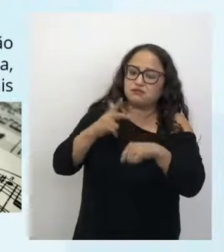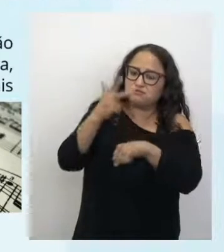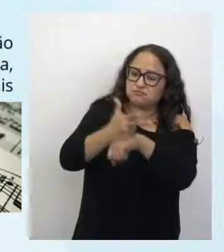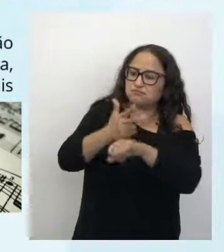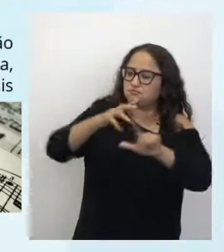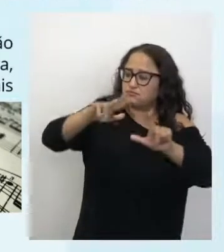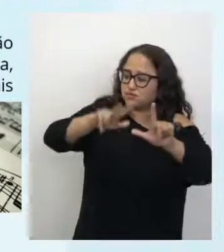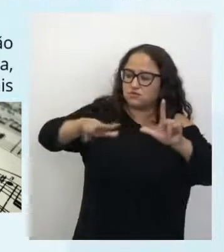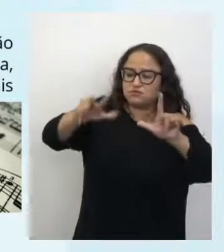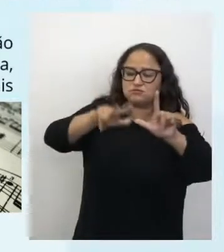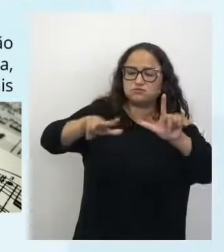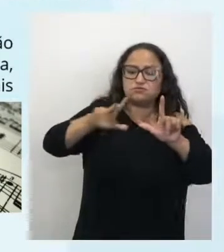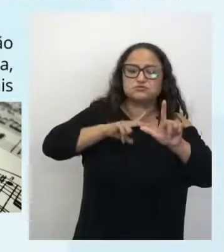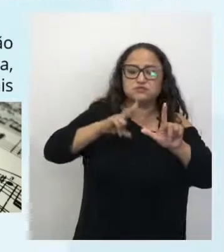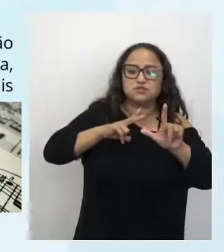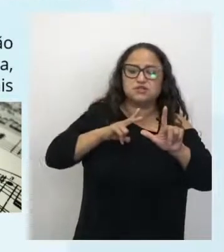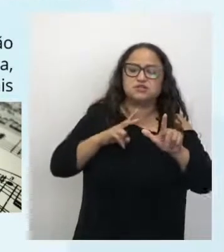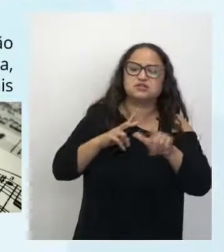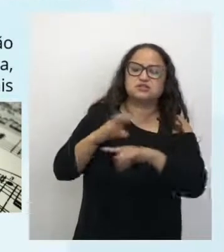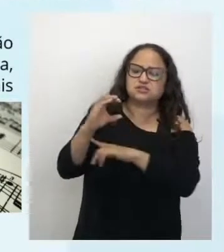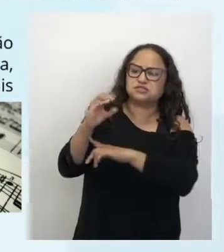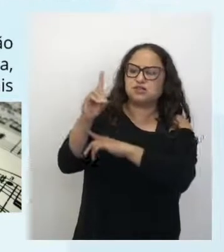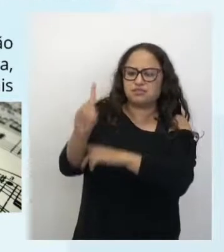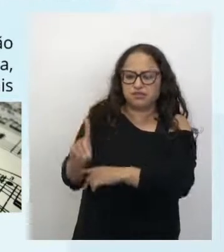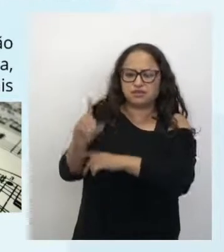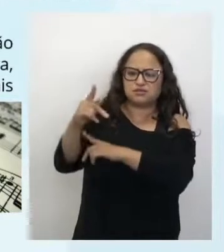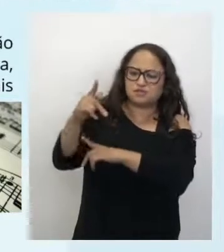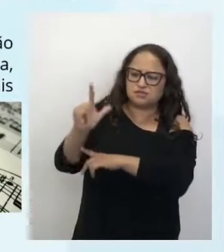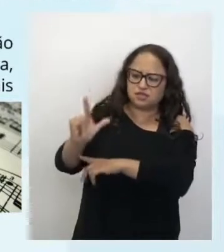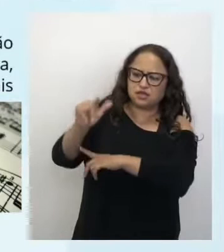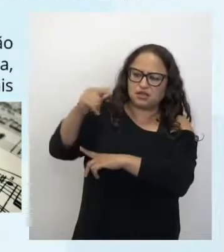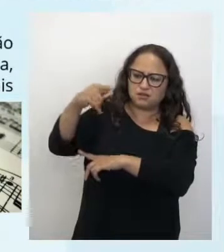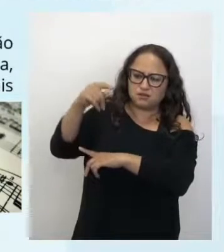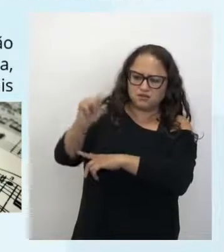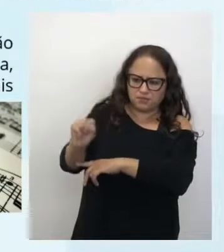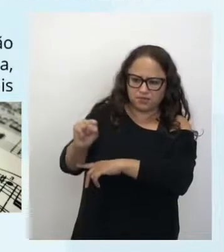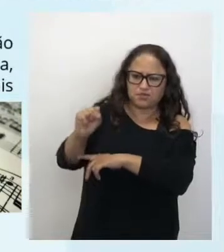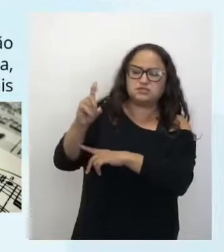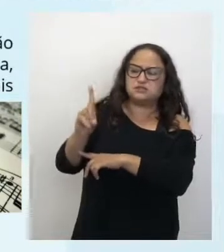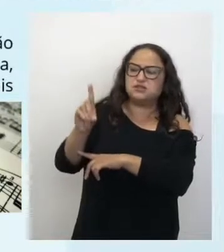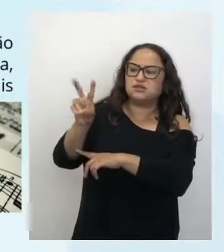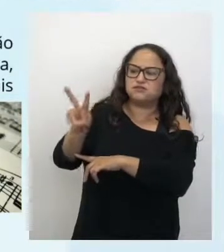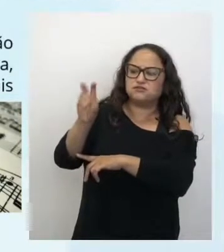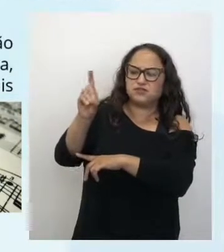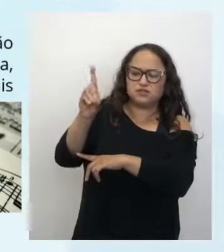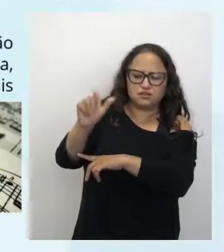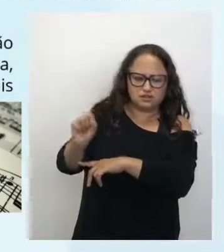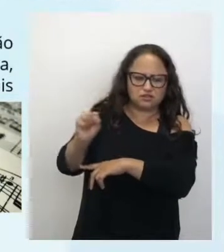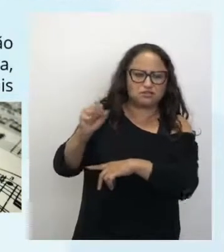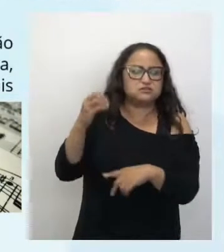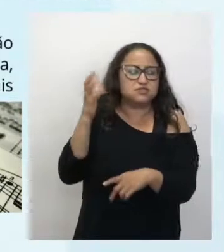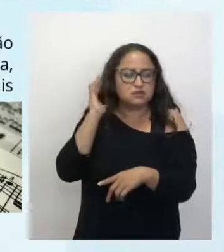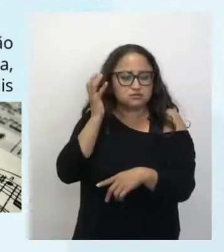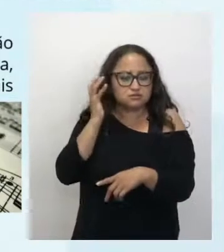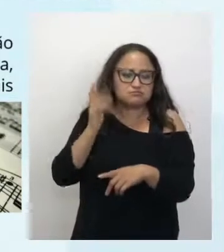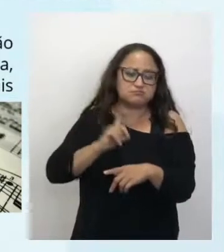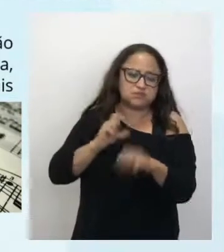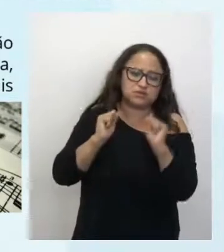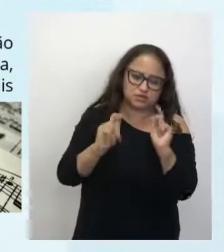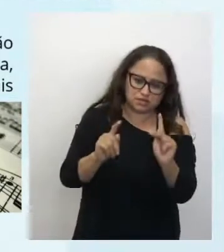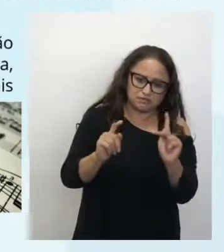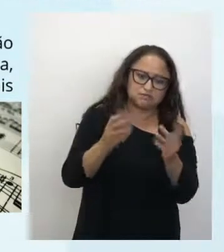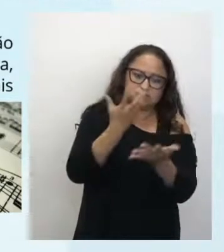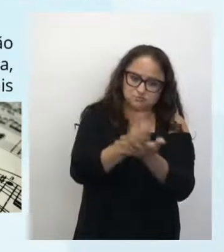CDs, LPs, DVDs, fitas cassete, né? Que realizam aí o registro fonográfico dessas obras, ok?